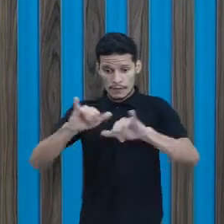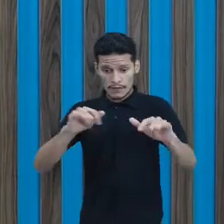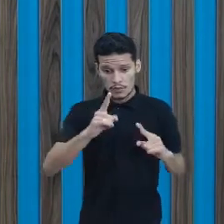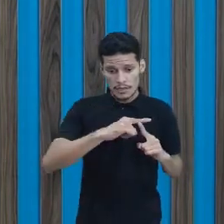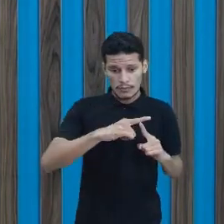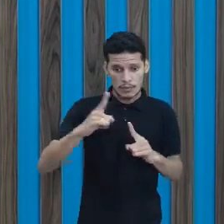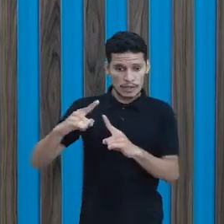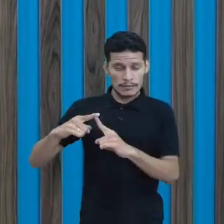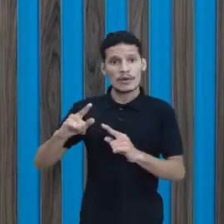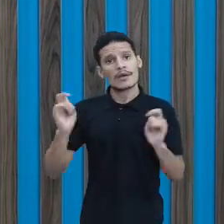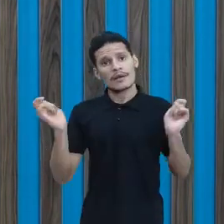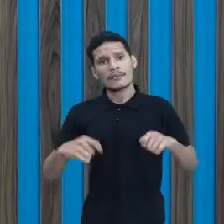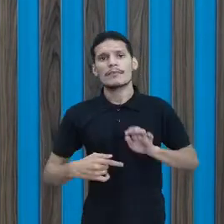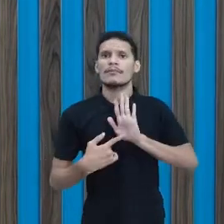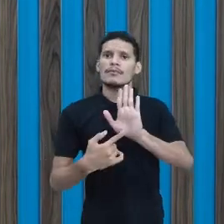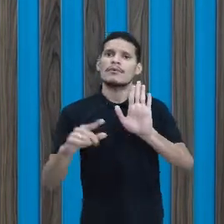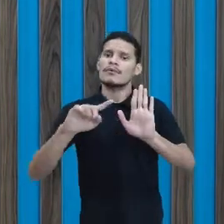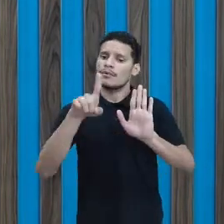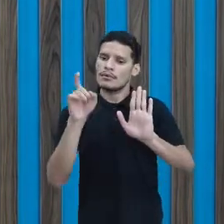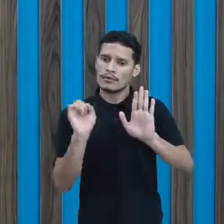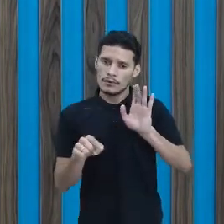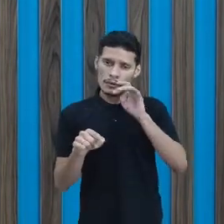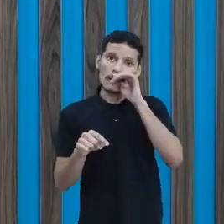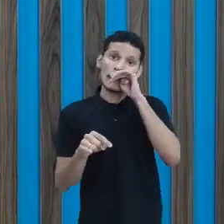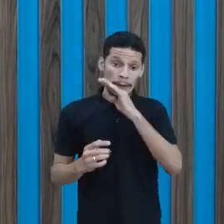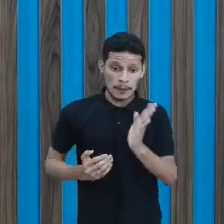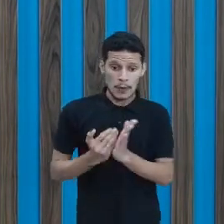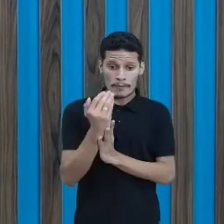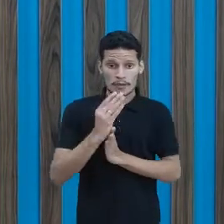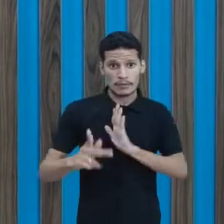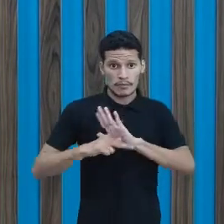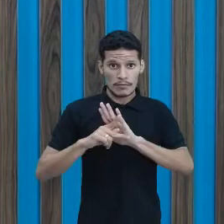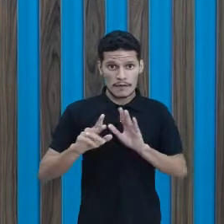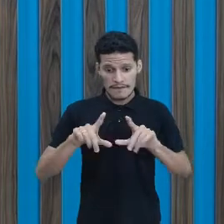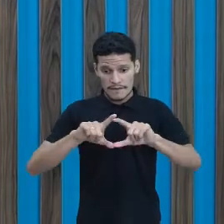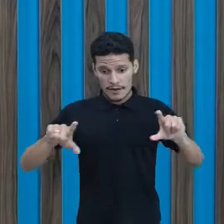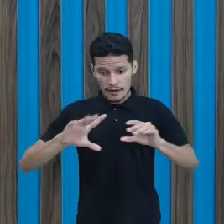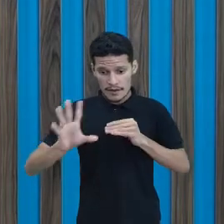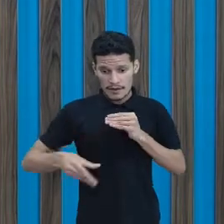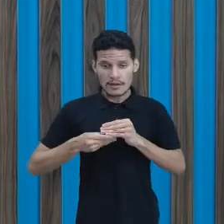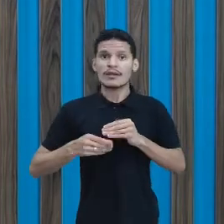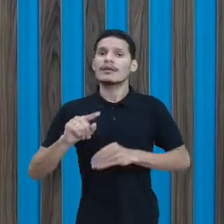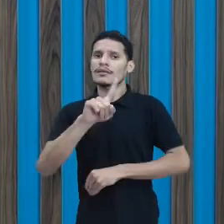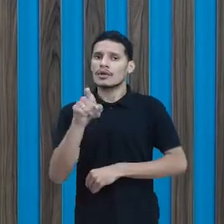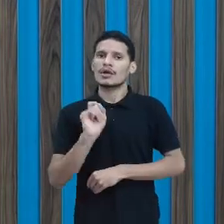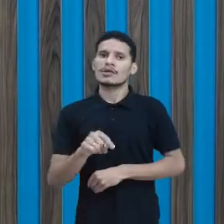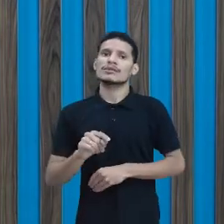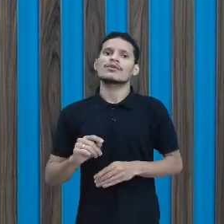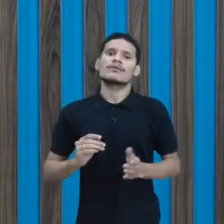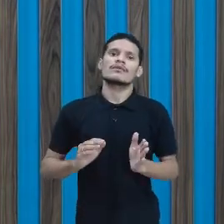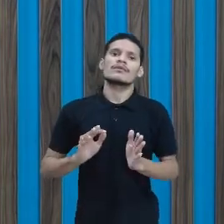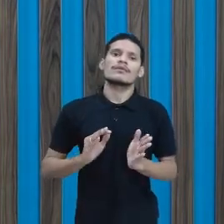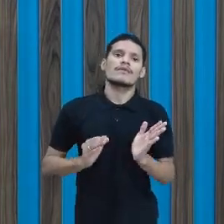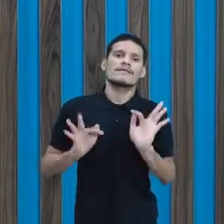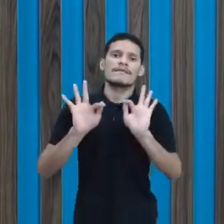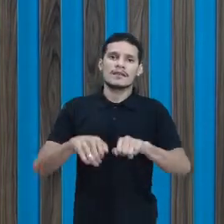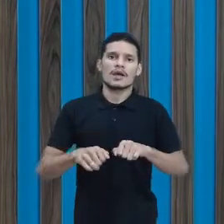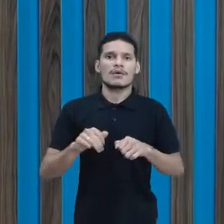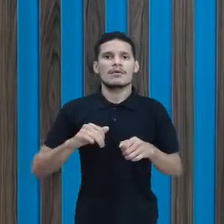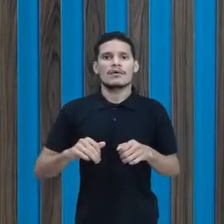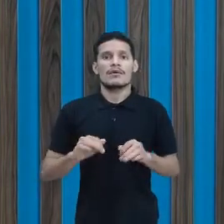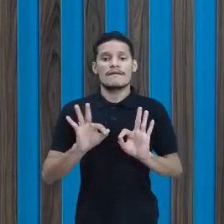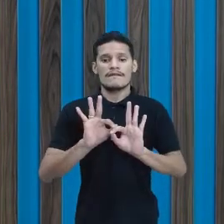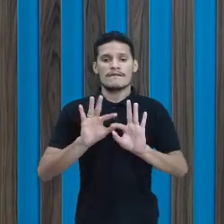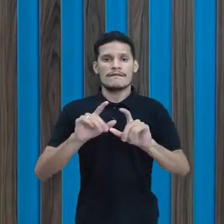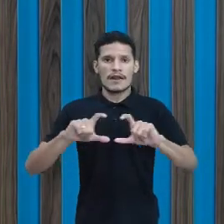expressam a forma interrogativa. O auxiliar no começo da frase e a interrogação no final da frase. Isso é bom por quê? Porque quando você está